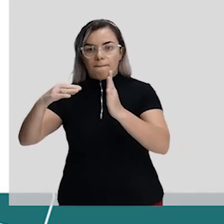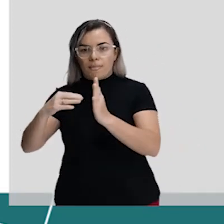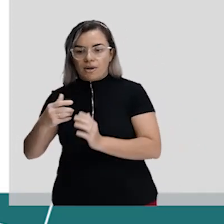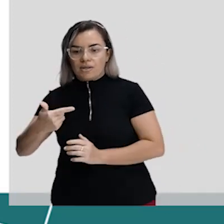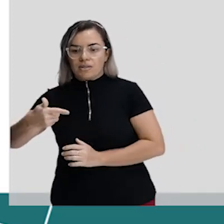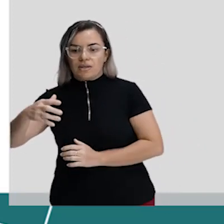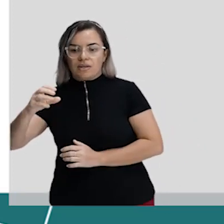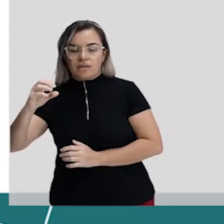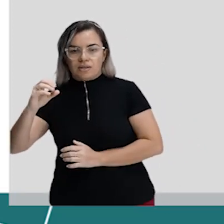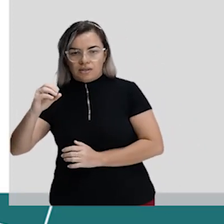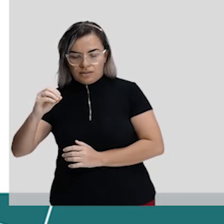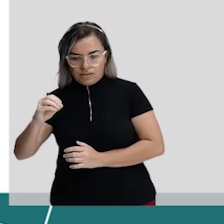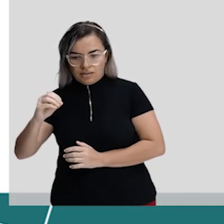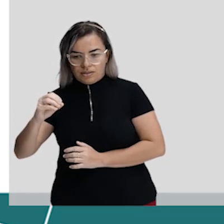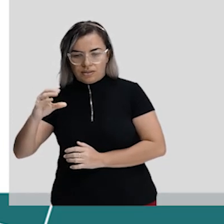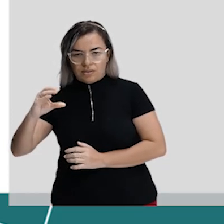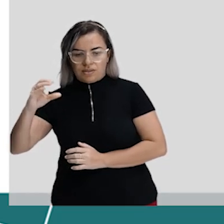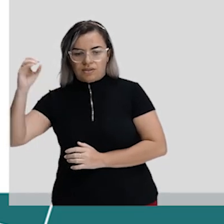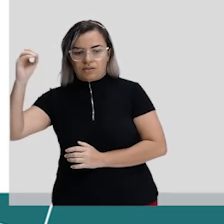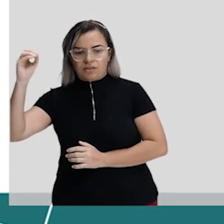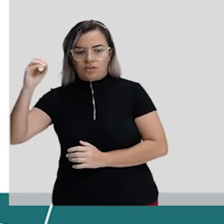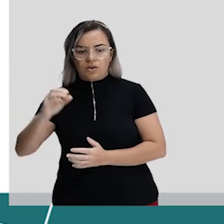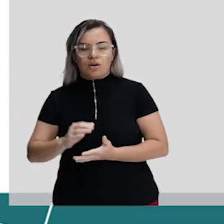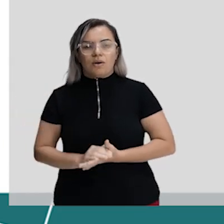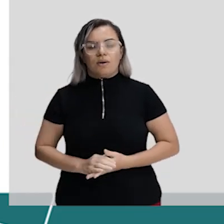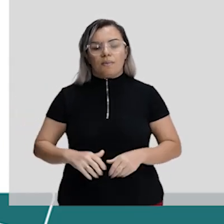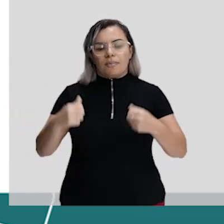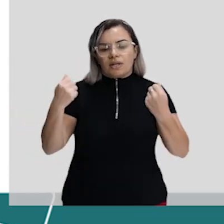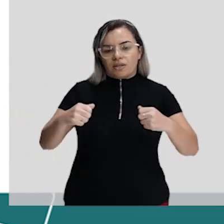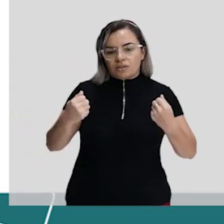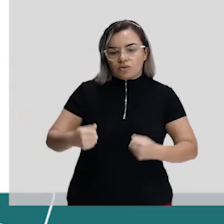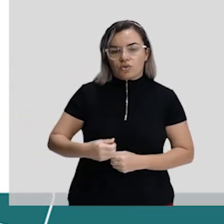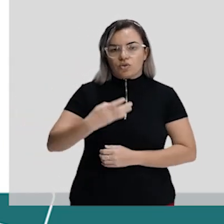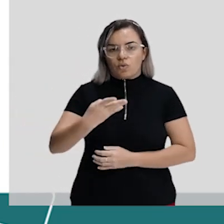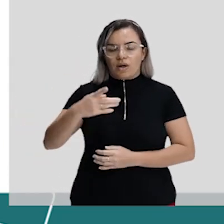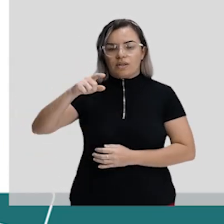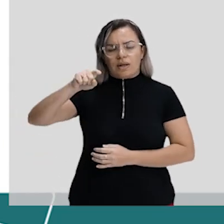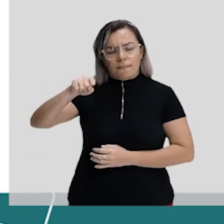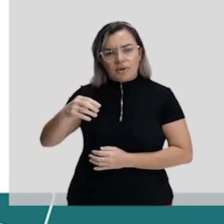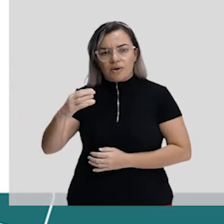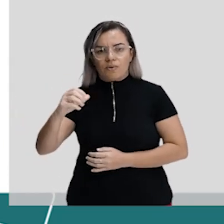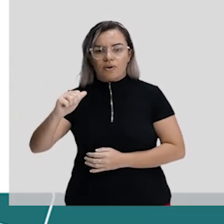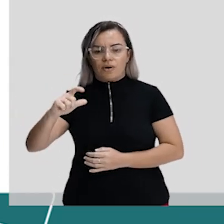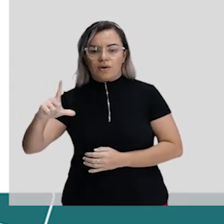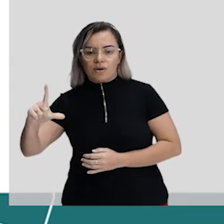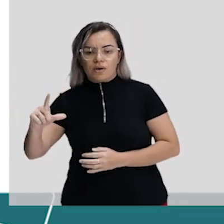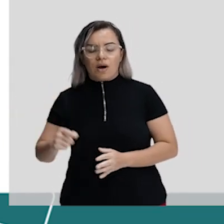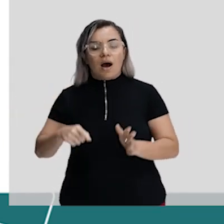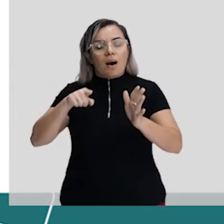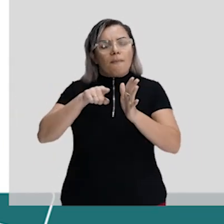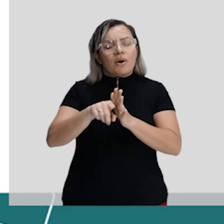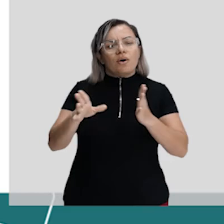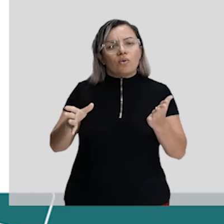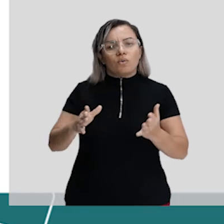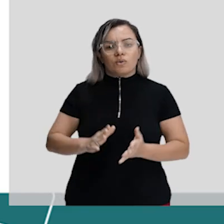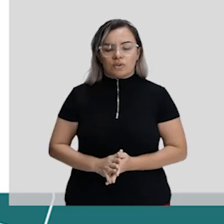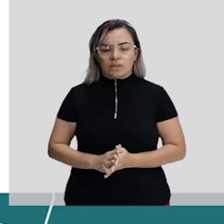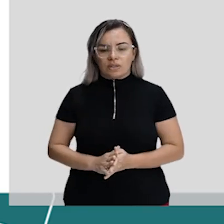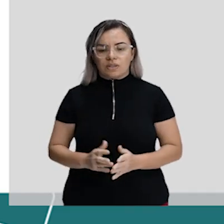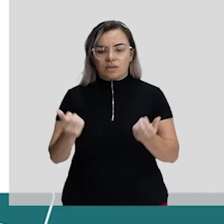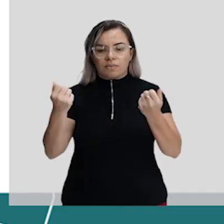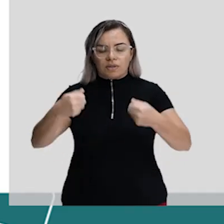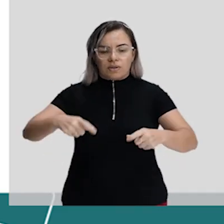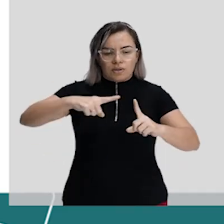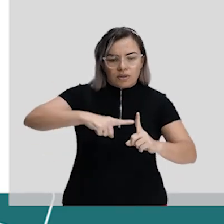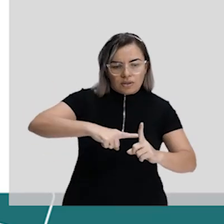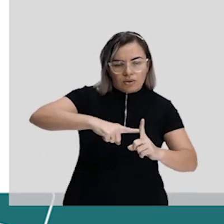foram necessárias 4.000 calorias. Então, pergunta se a capacidade térmica e o calor